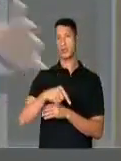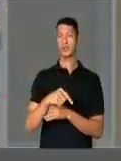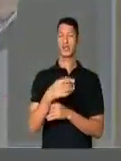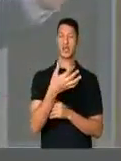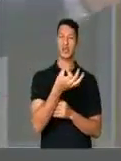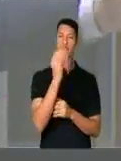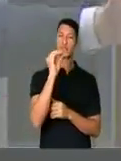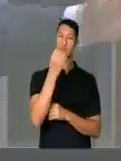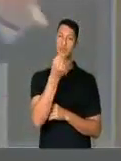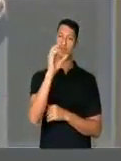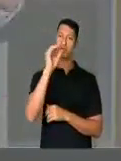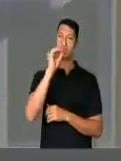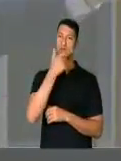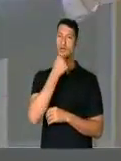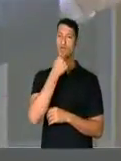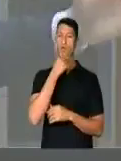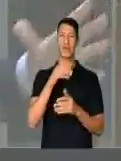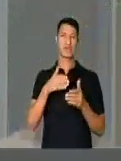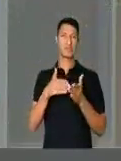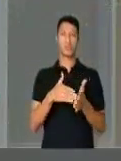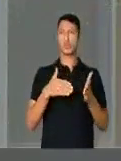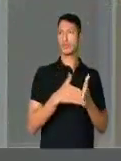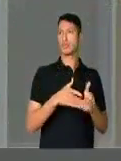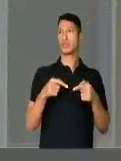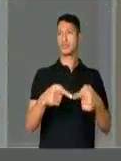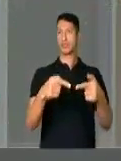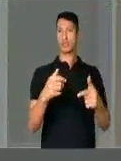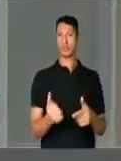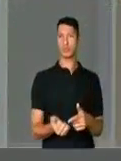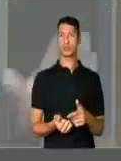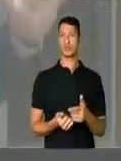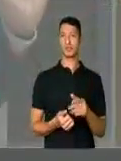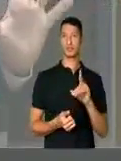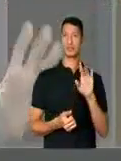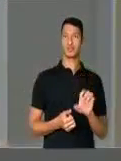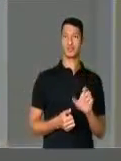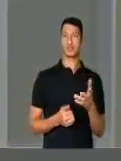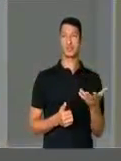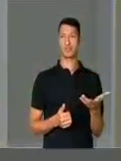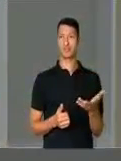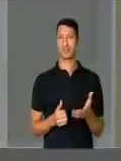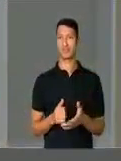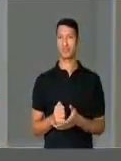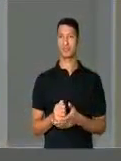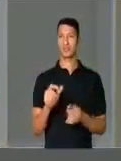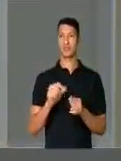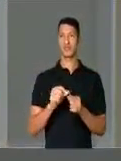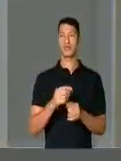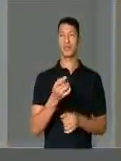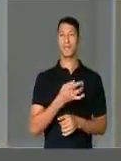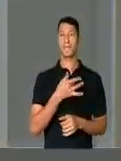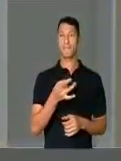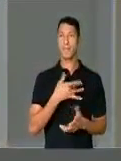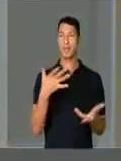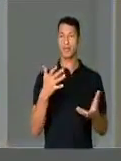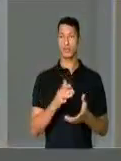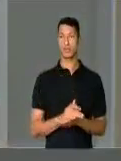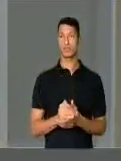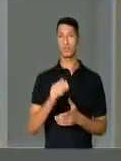parlamentares. 60, 80 homens no empurra-empurra aqui de fazer medo.